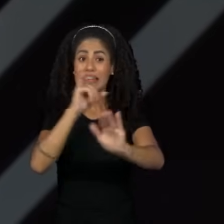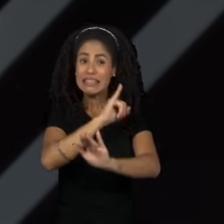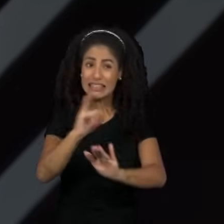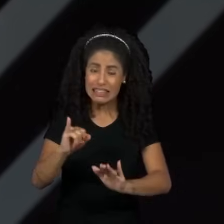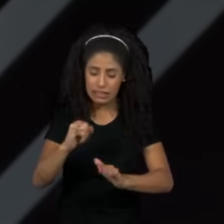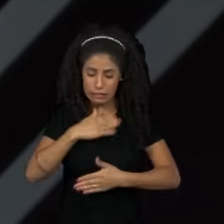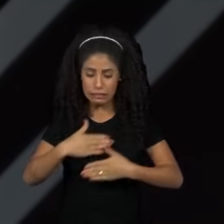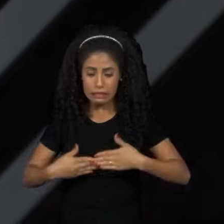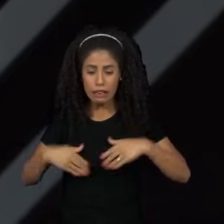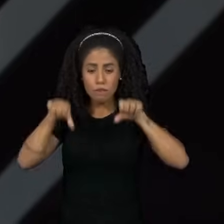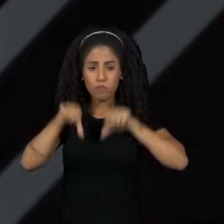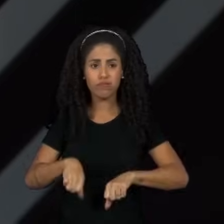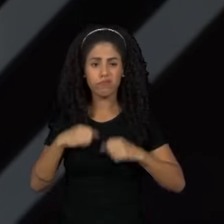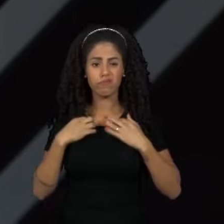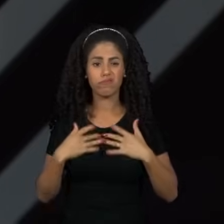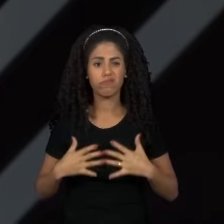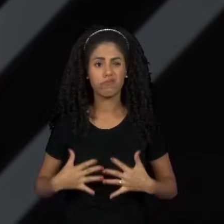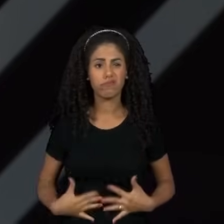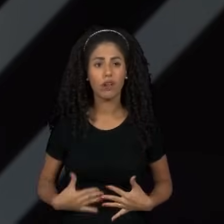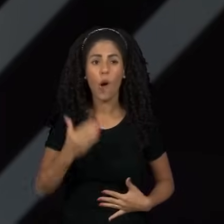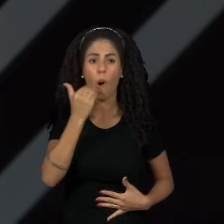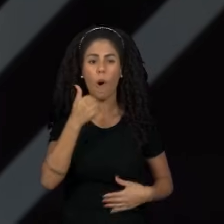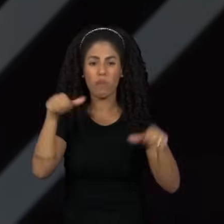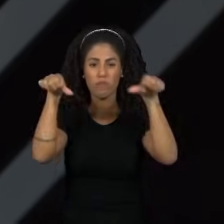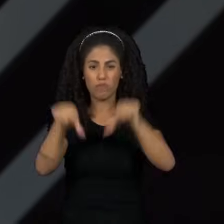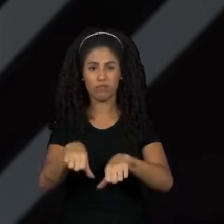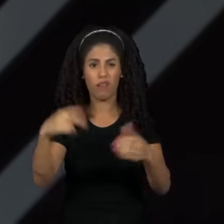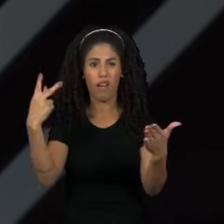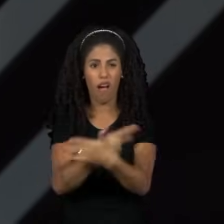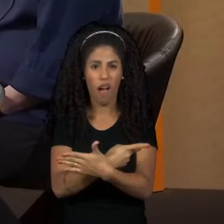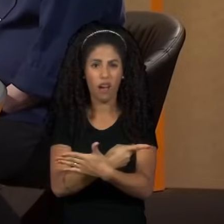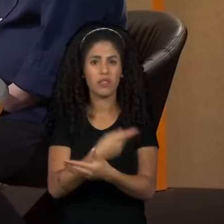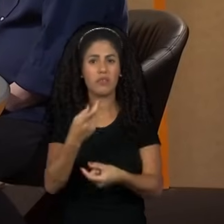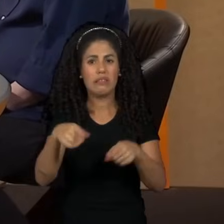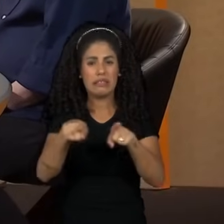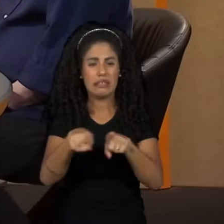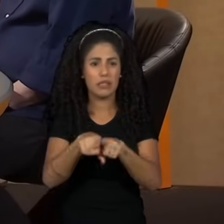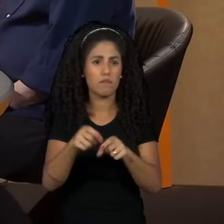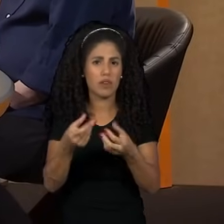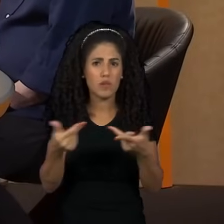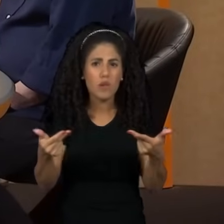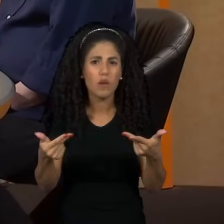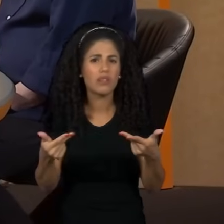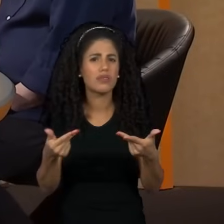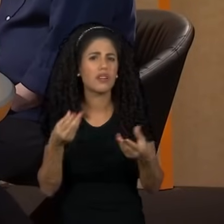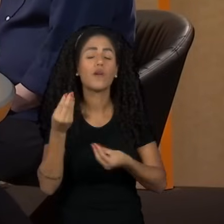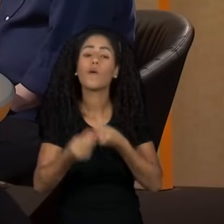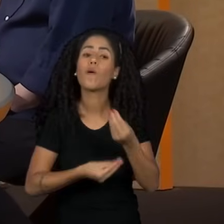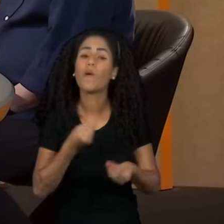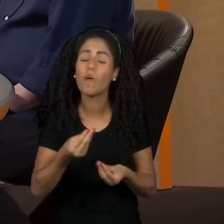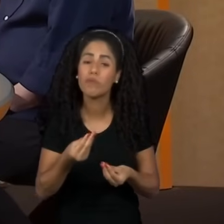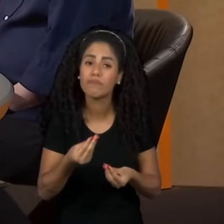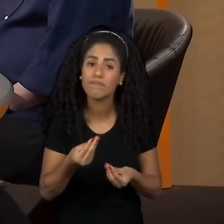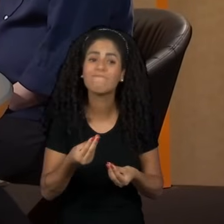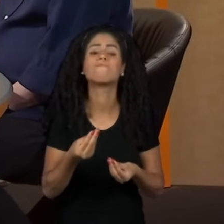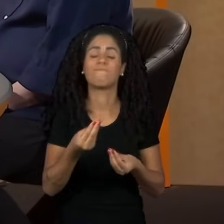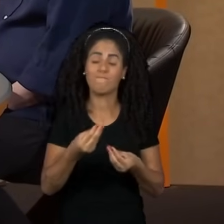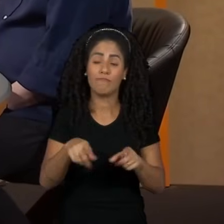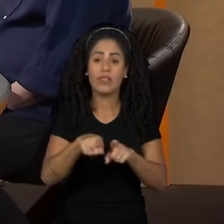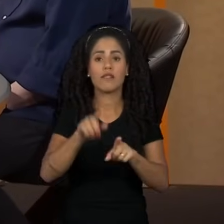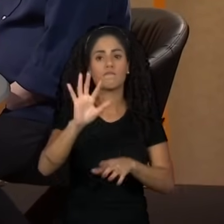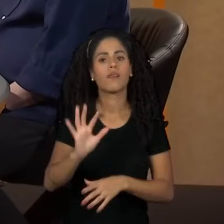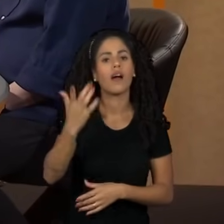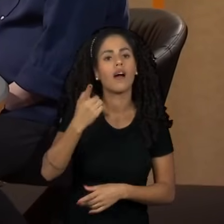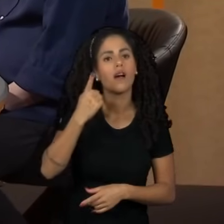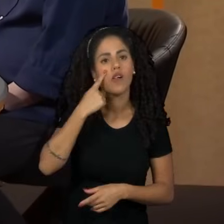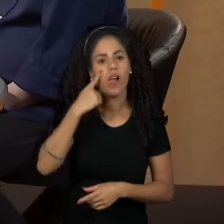fraco, seja, me alimento mal, psiquicamente oprimido, alguma coisa, já vem,